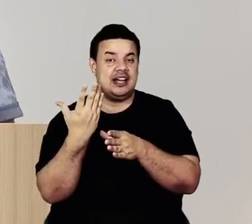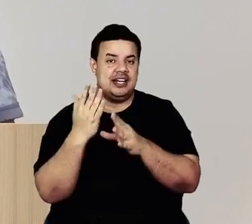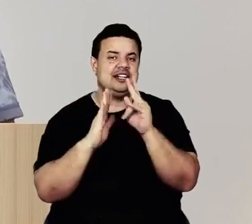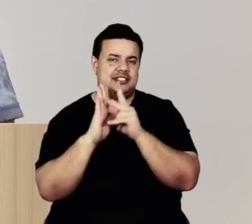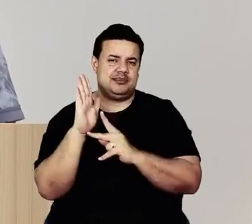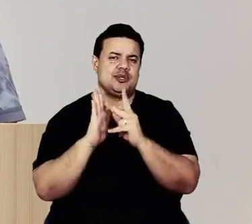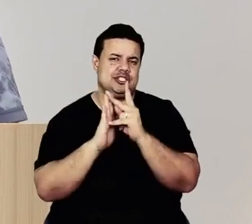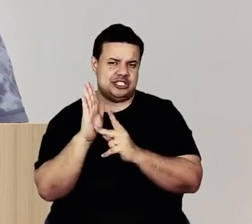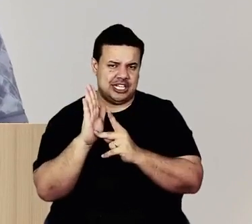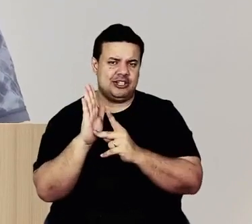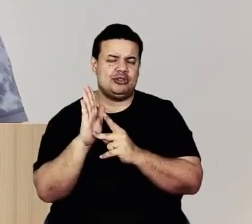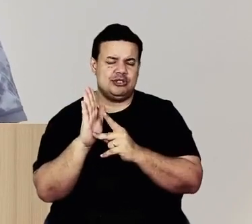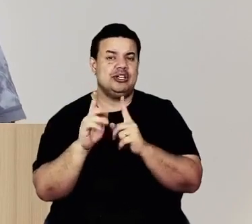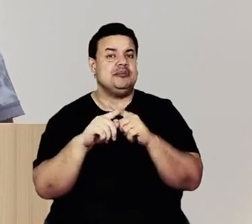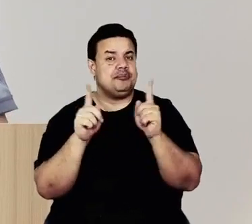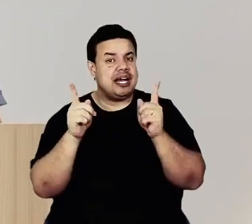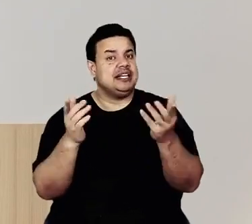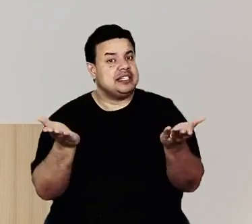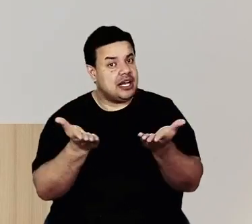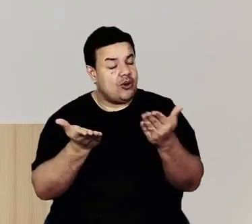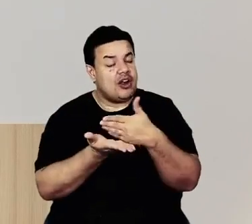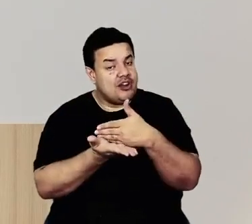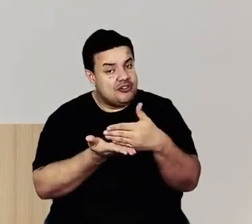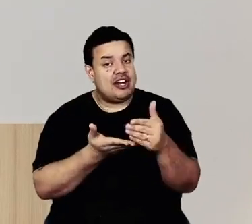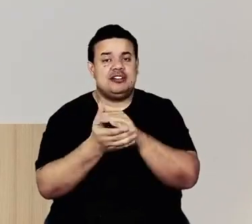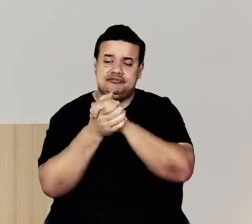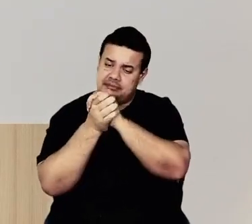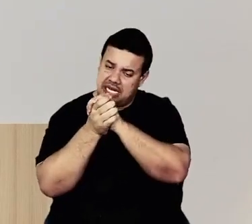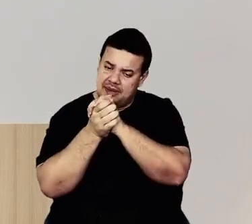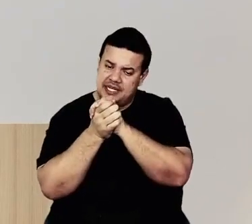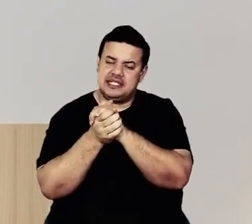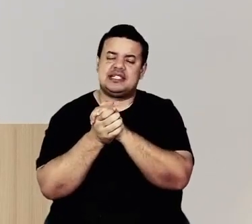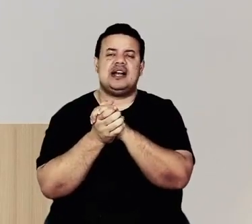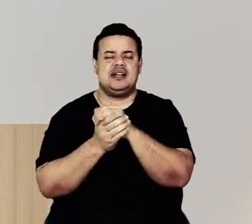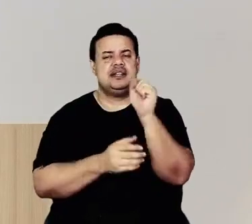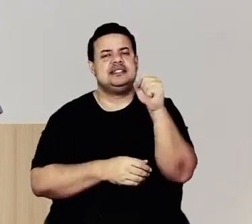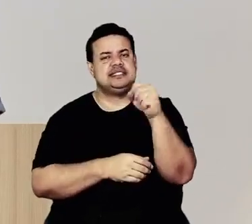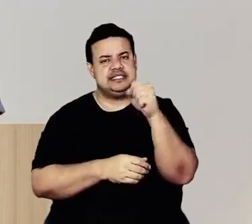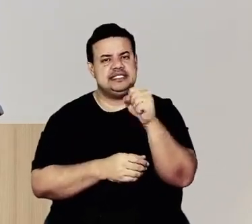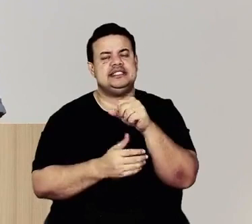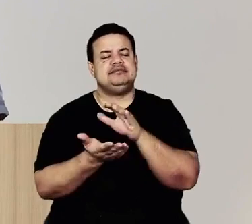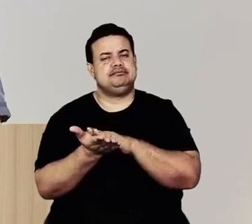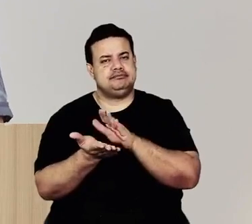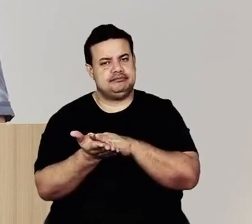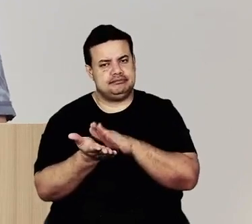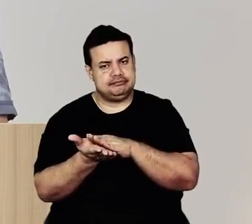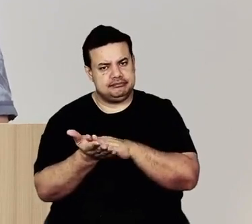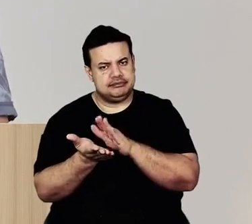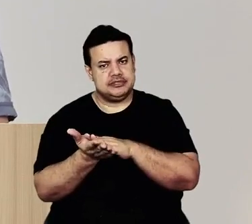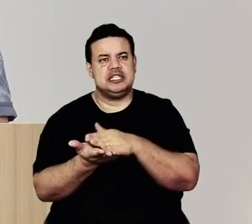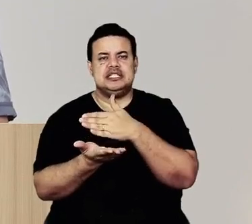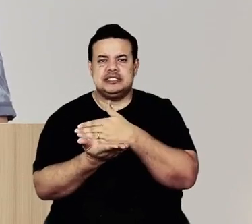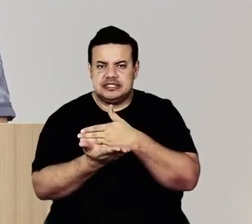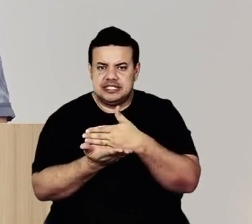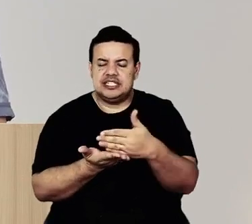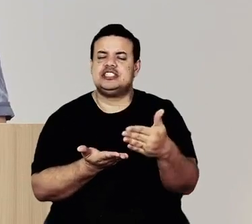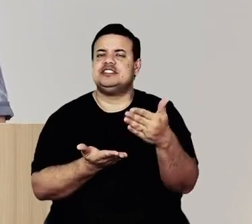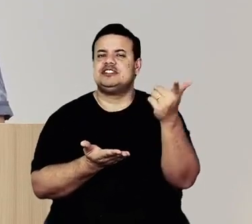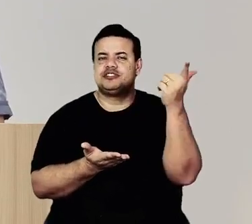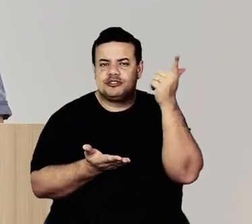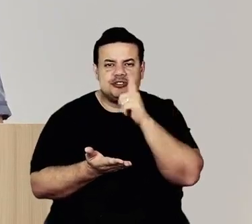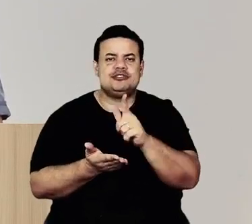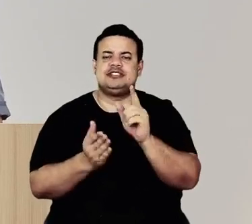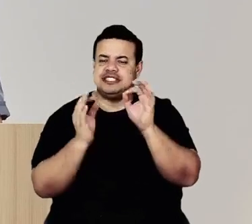construção mas a gente tem não pode deixar de parabenizar também né a iniciativa de finalmente sair aí